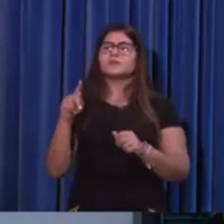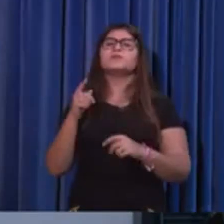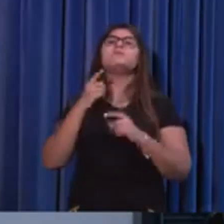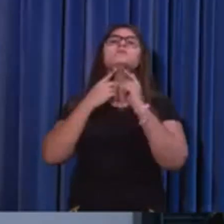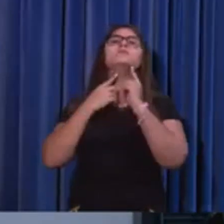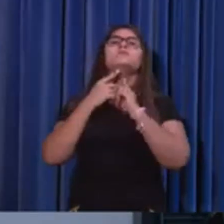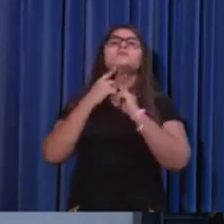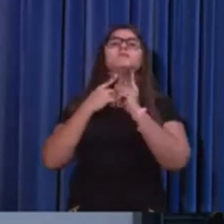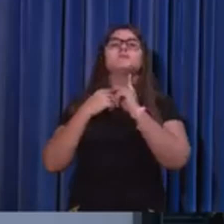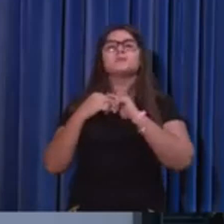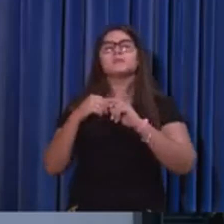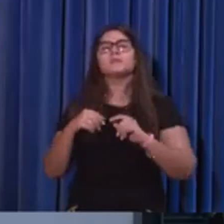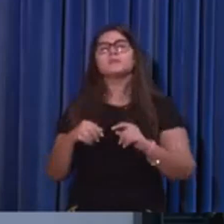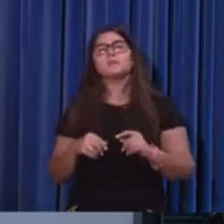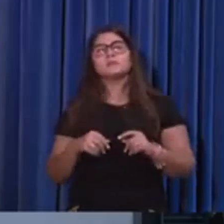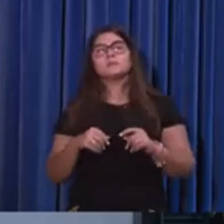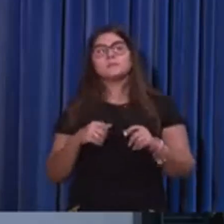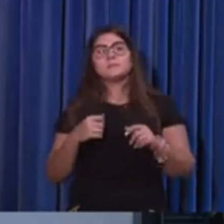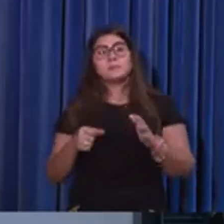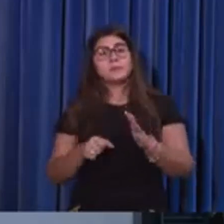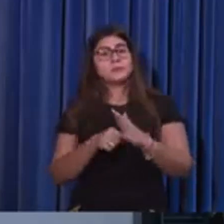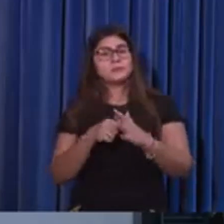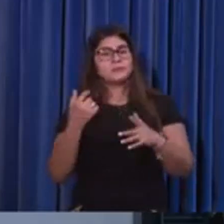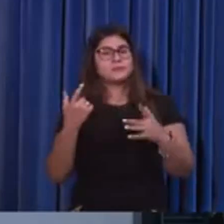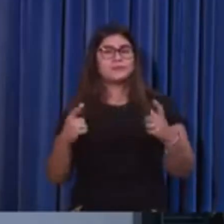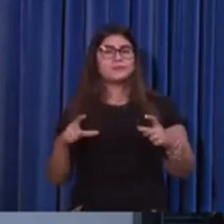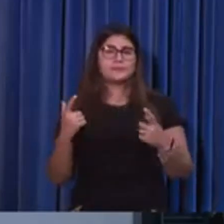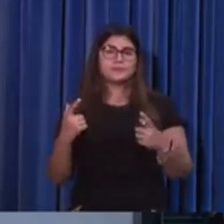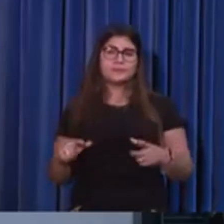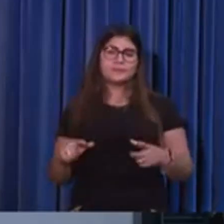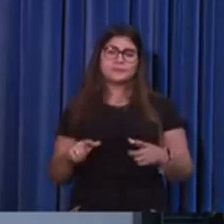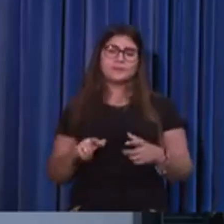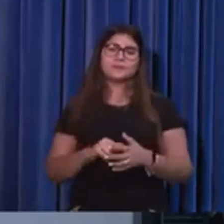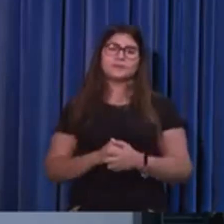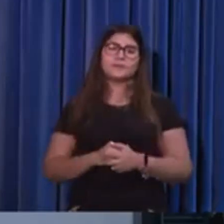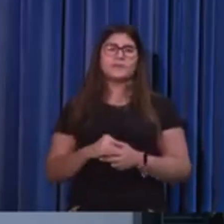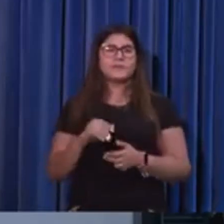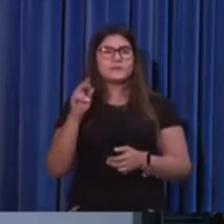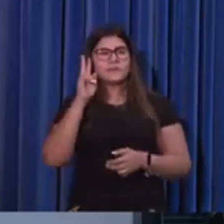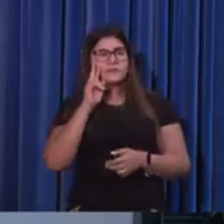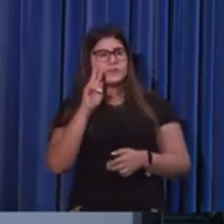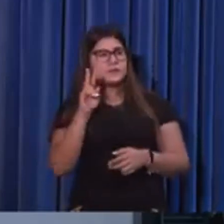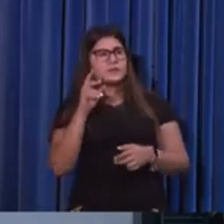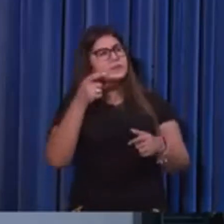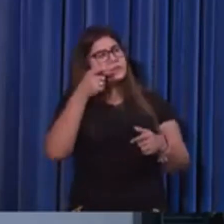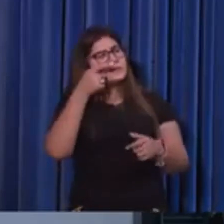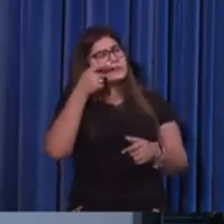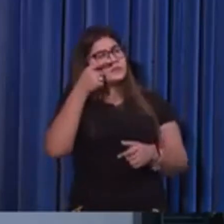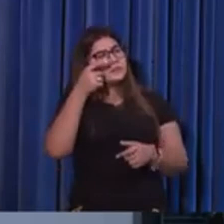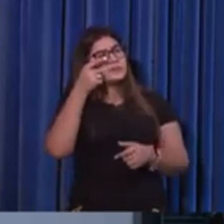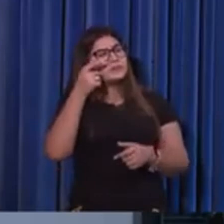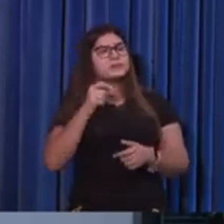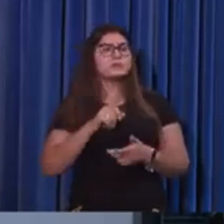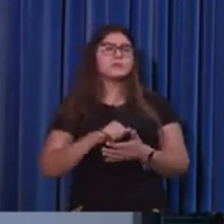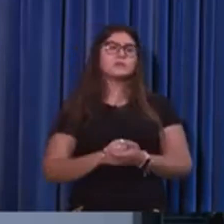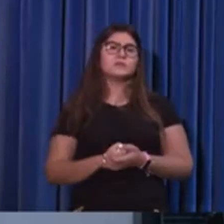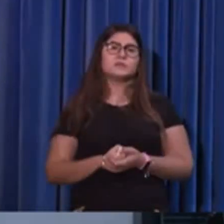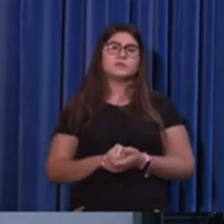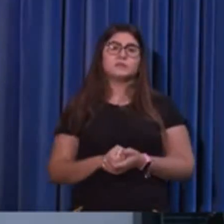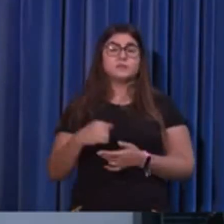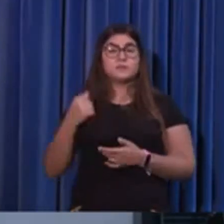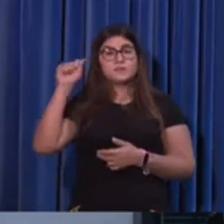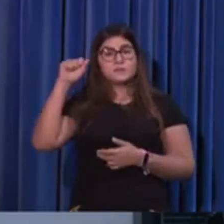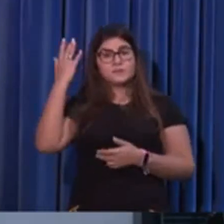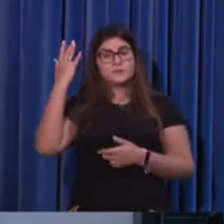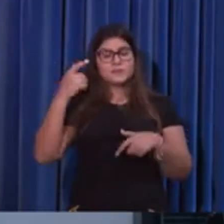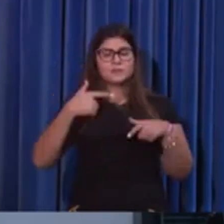pouquinho agora o que está à sua volta, no seu contexto social, no seu contexto de trabalho,